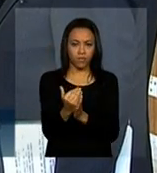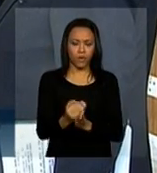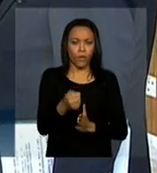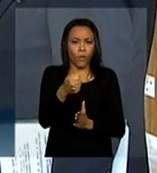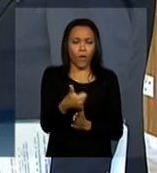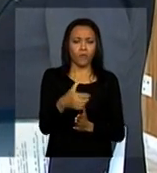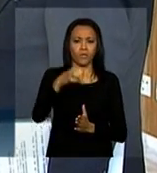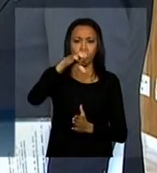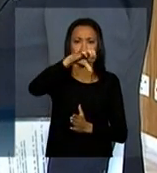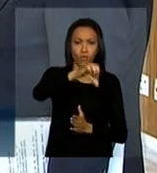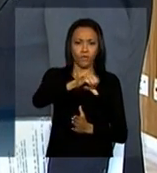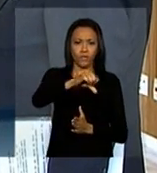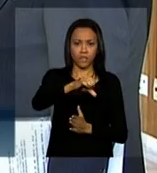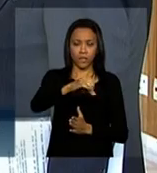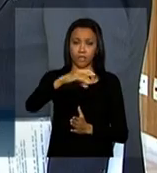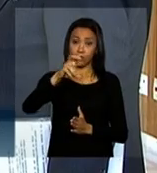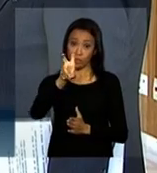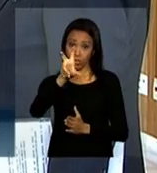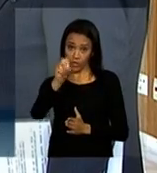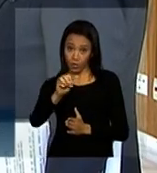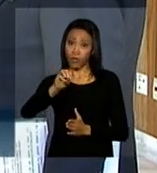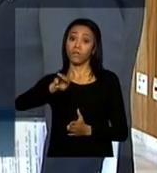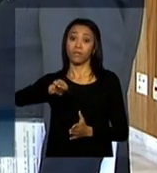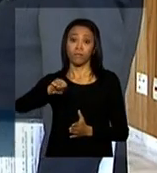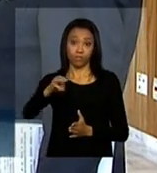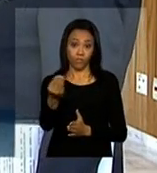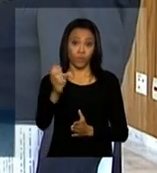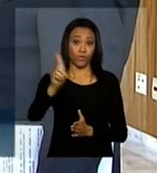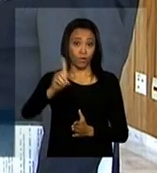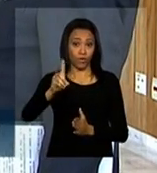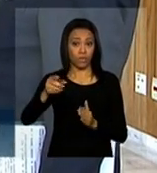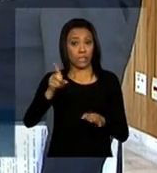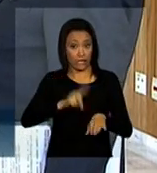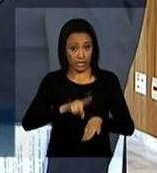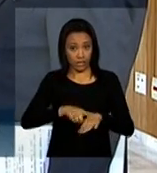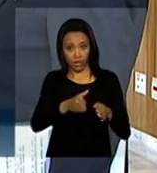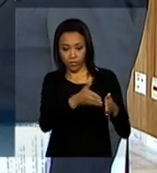quase 950 milhões de dólares no período.